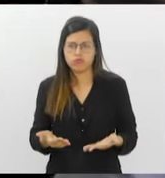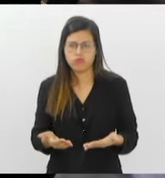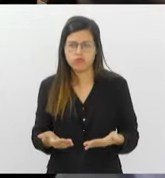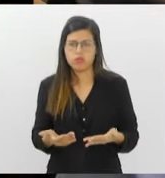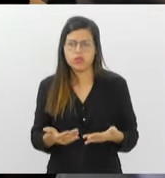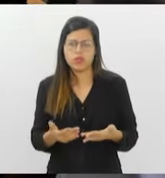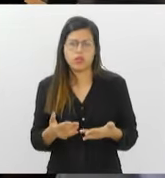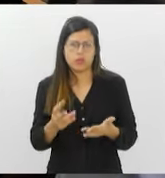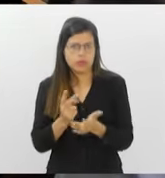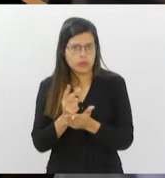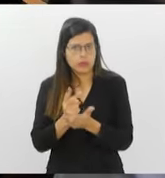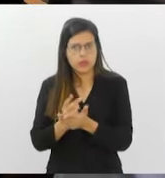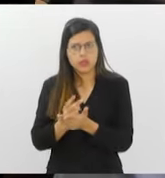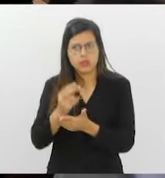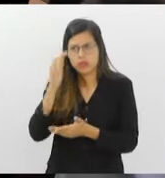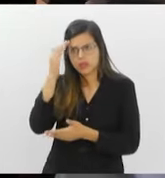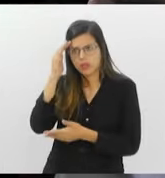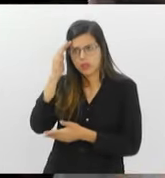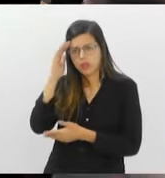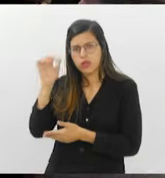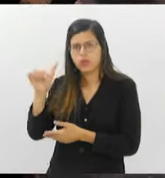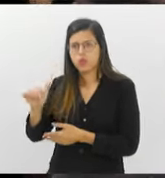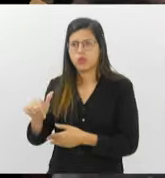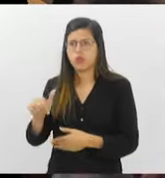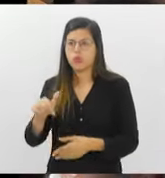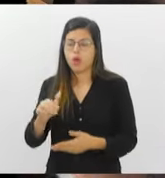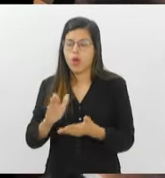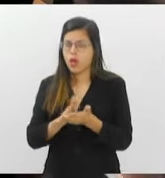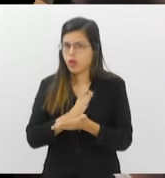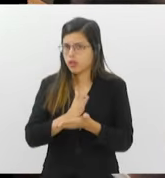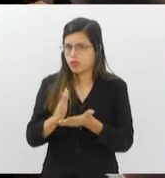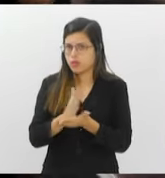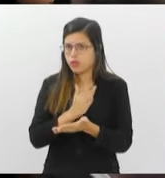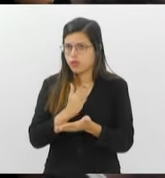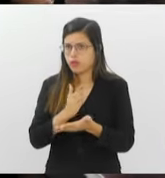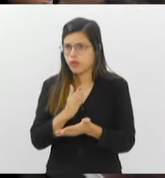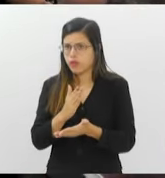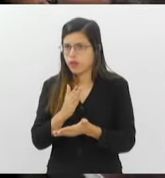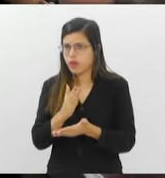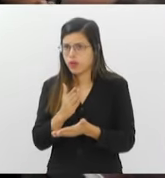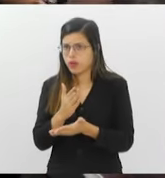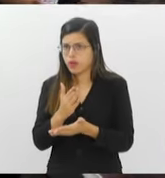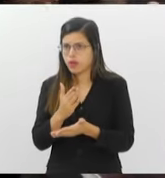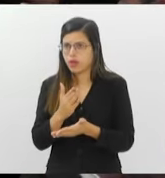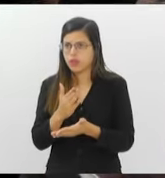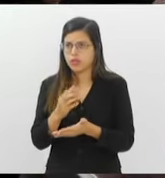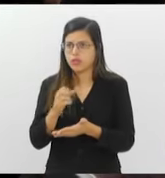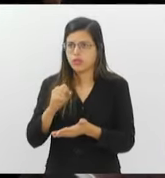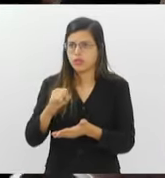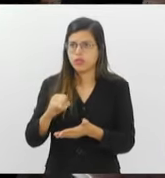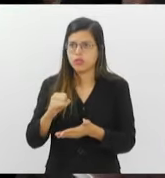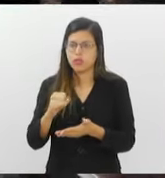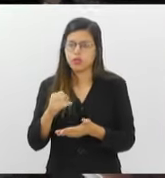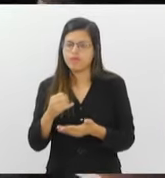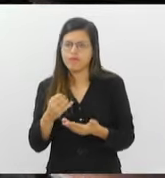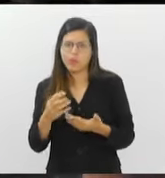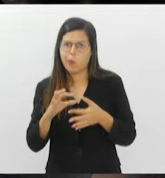sempre esse entendimento que o destaque, muitas vezes, ele esgarça o diálogo e não